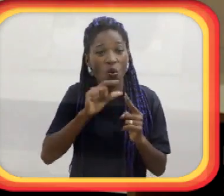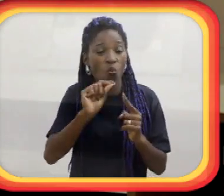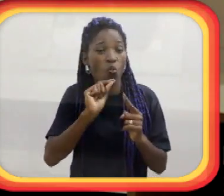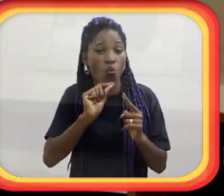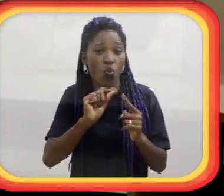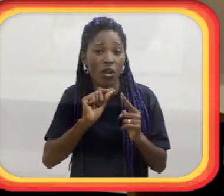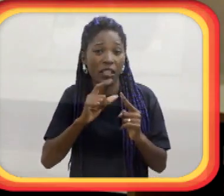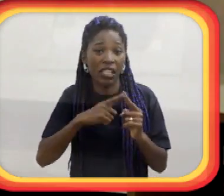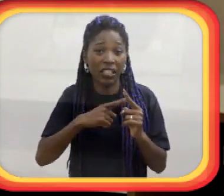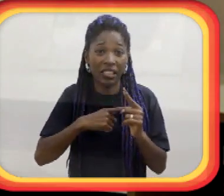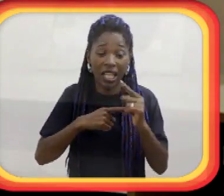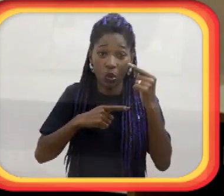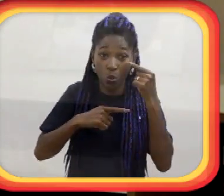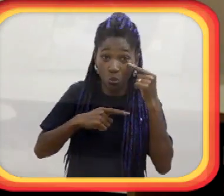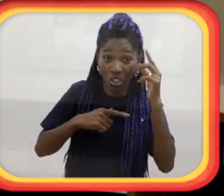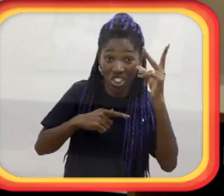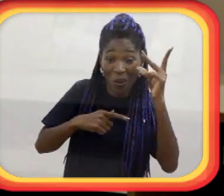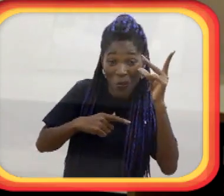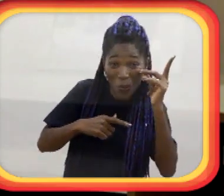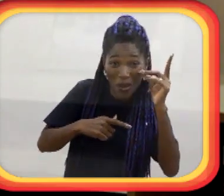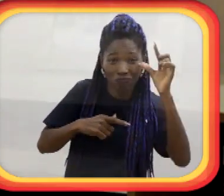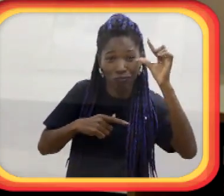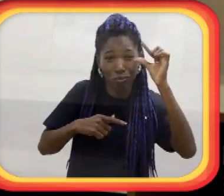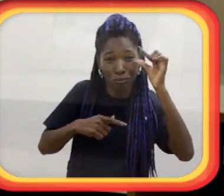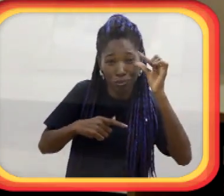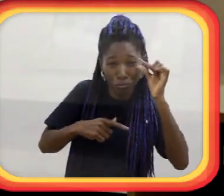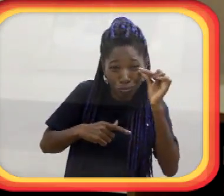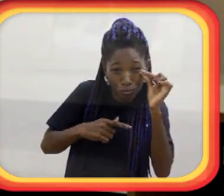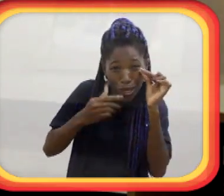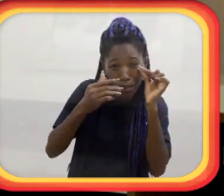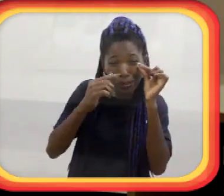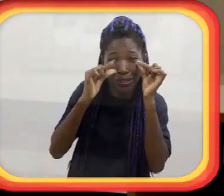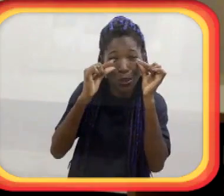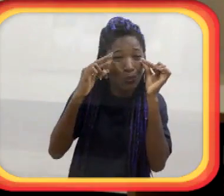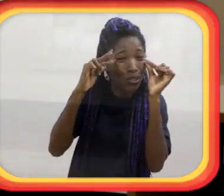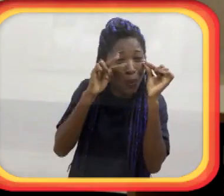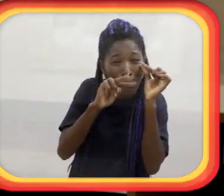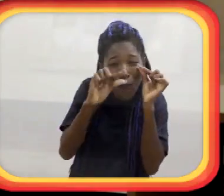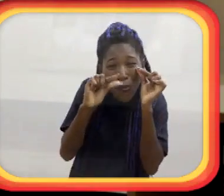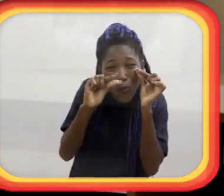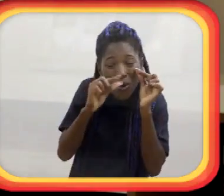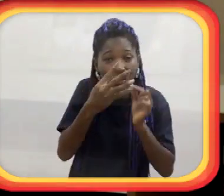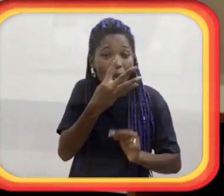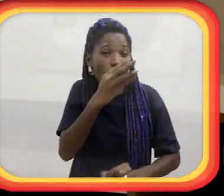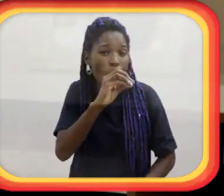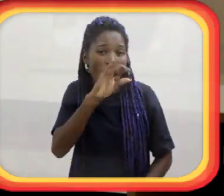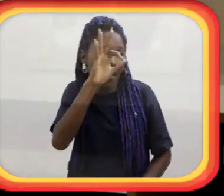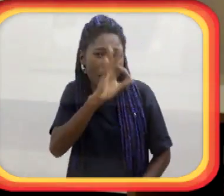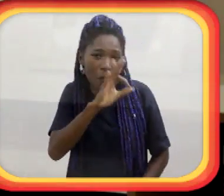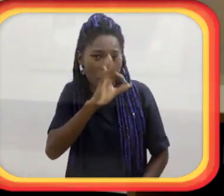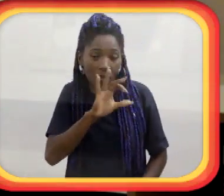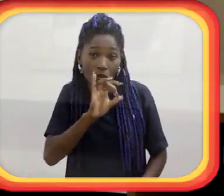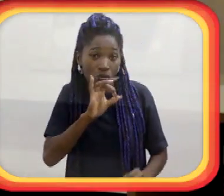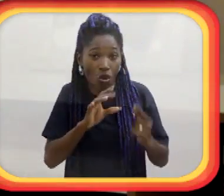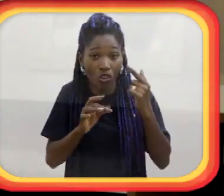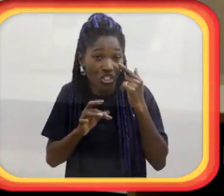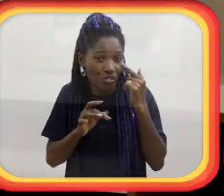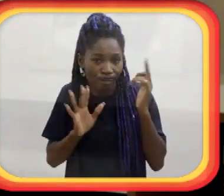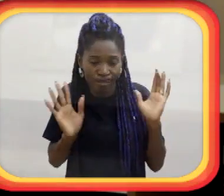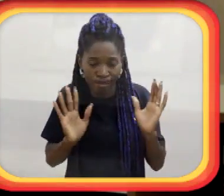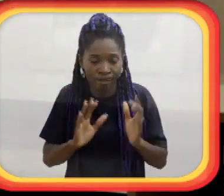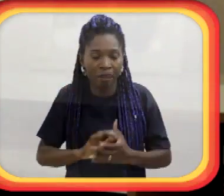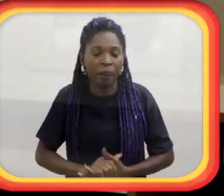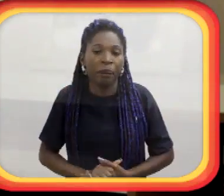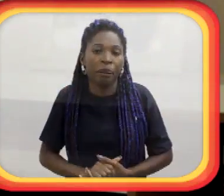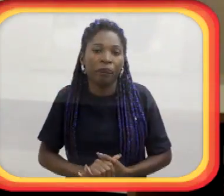a entrar num processo de deterioração da minha retina do olho esquerdo, então também estou enxergando muito pouco com o olho esquerdo, tenho 40% da